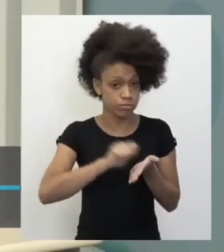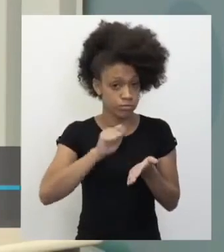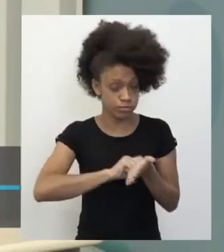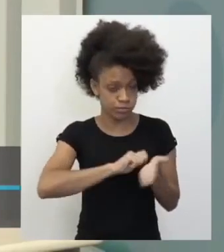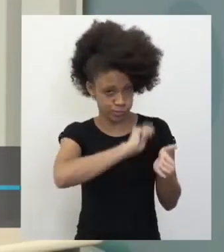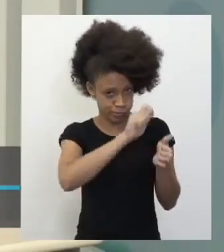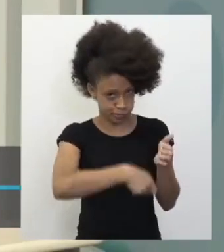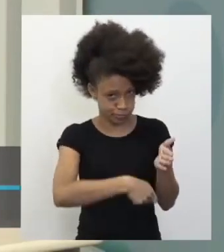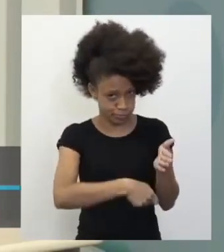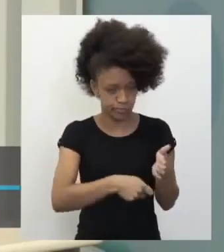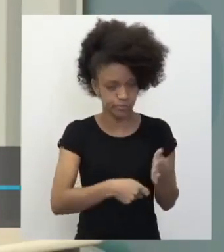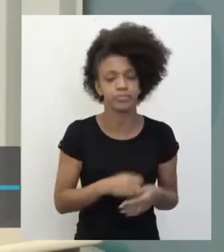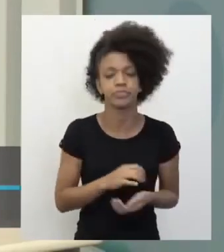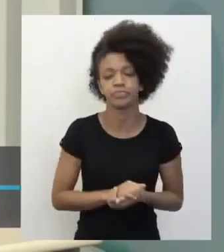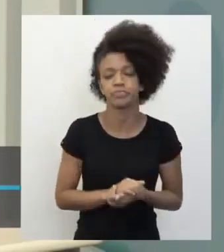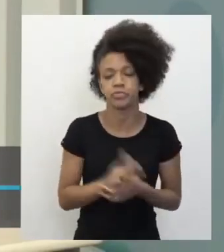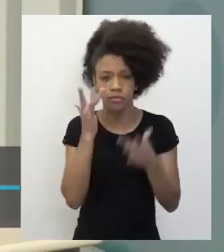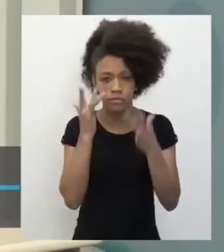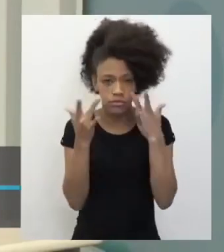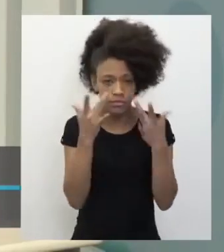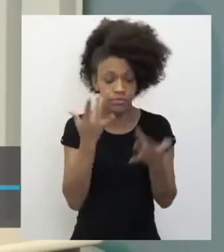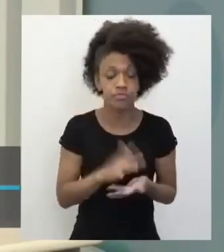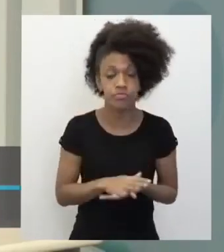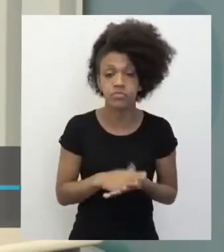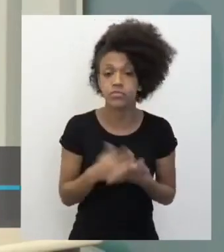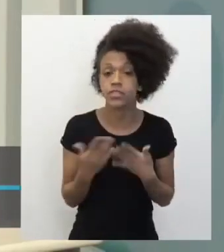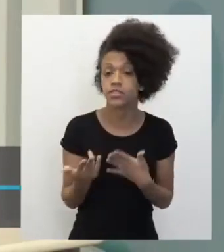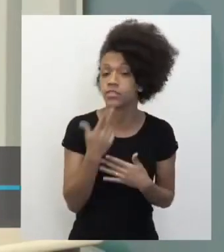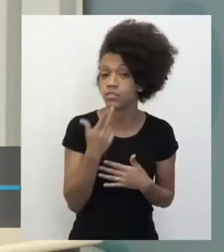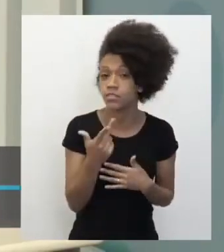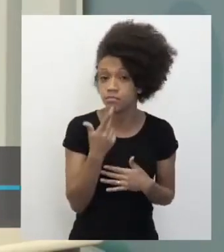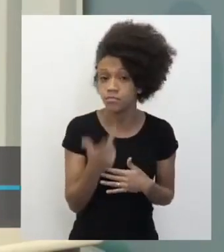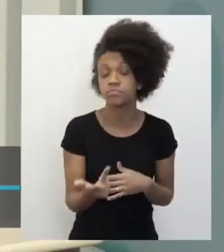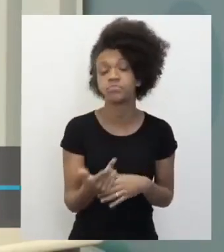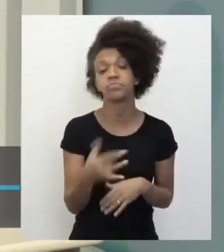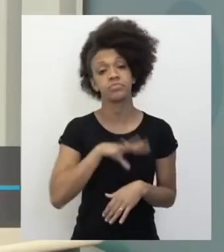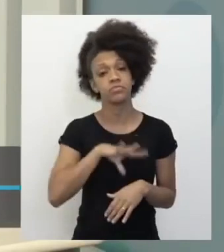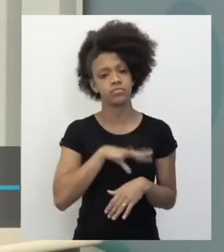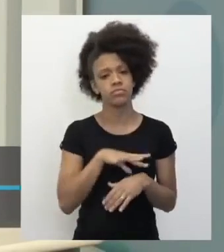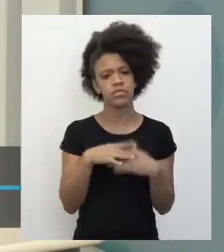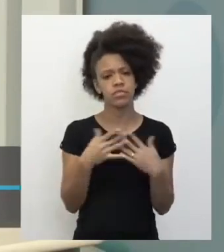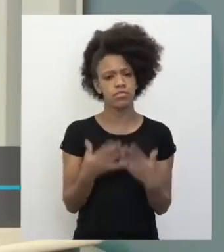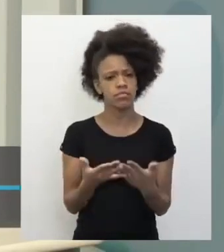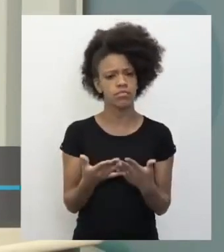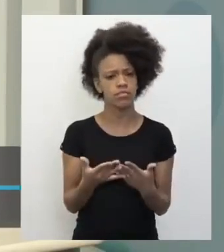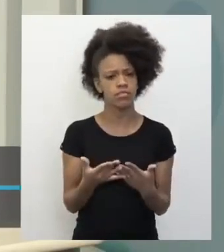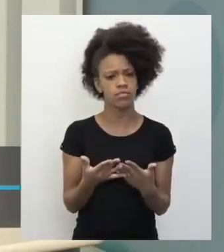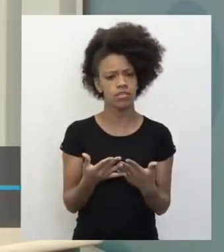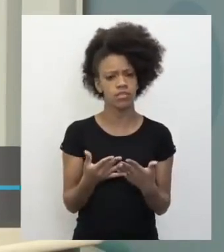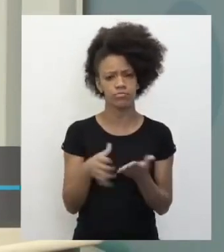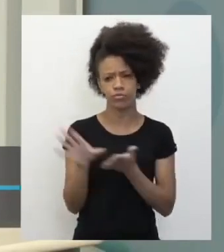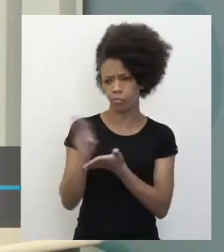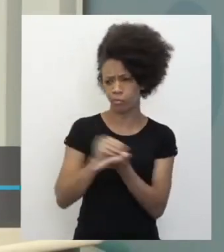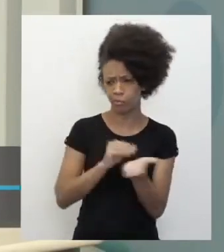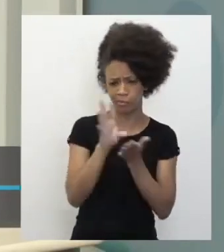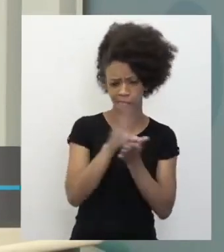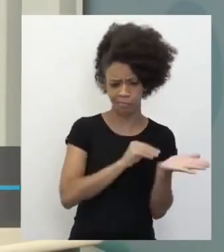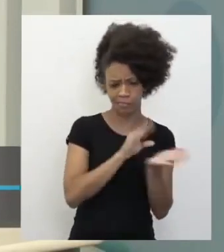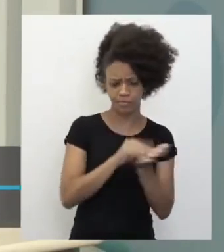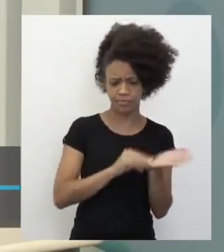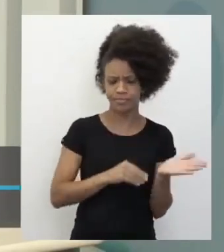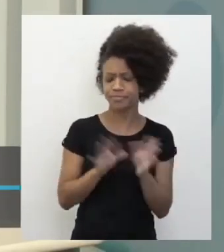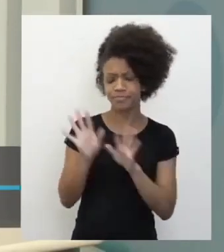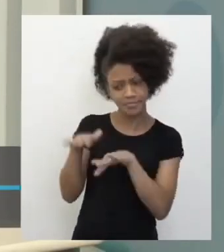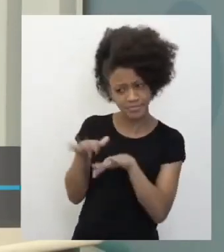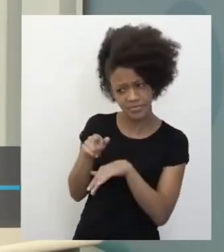teatro em língua portuguesa. Ele era tão bom que em um certo momento falaram que ele era copiador de peças e falaram para ele